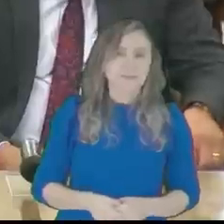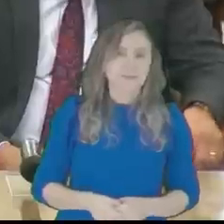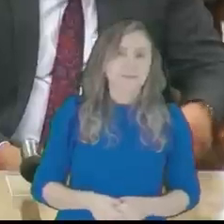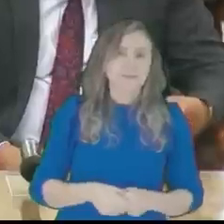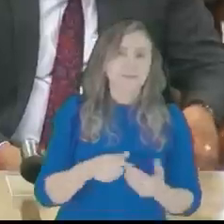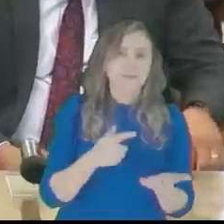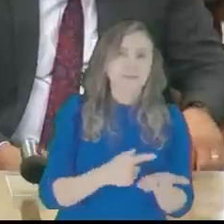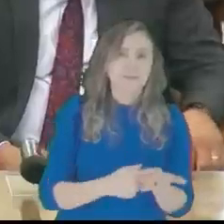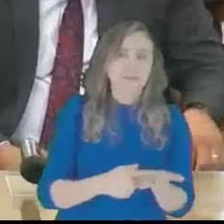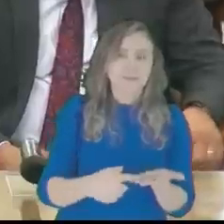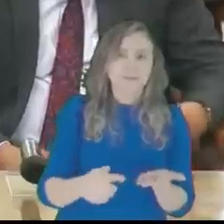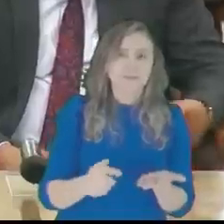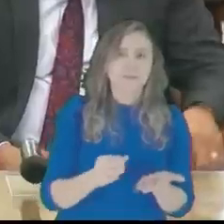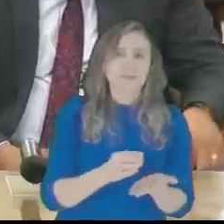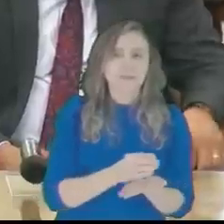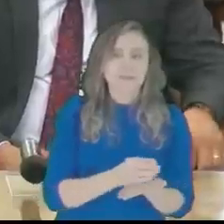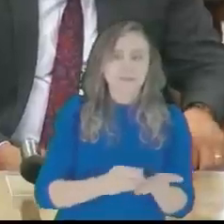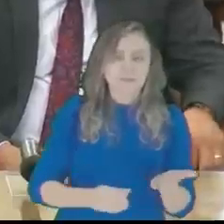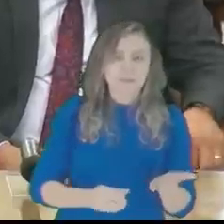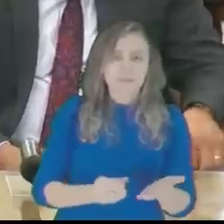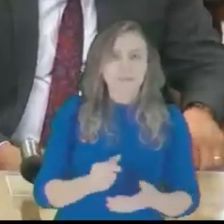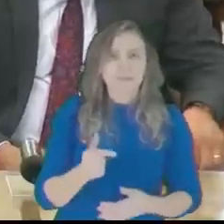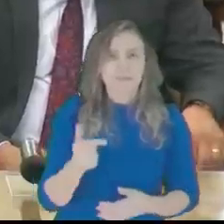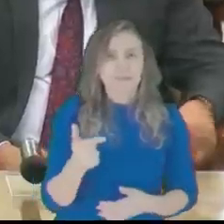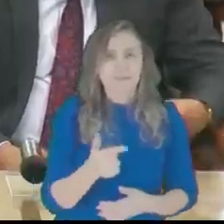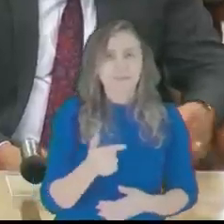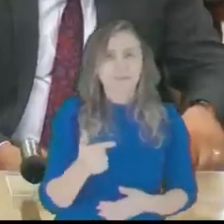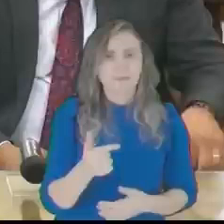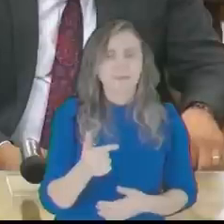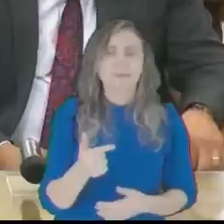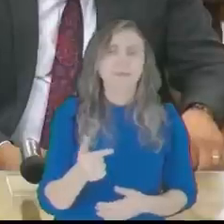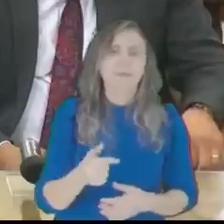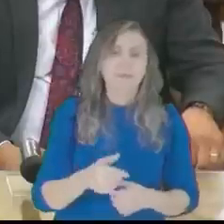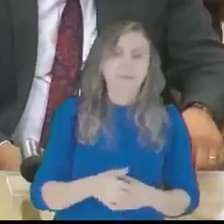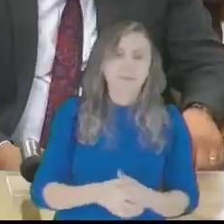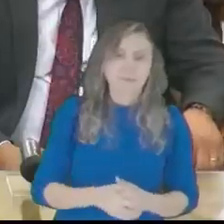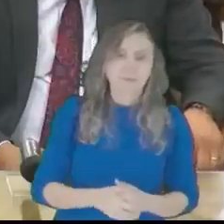Gênesis capítulo 22, Deus falando com Abraão.